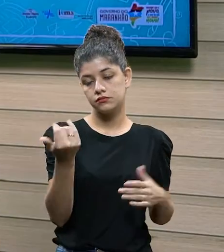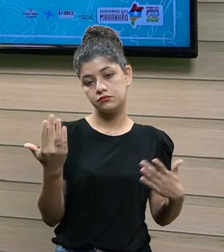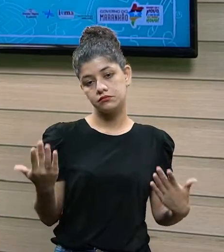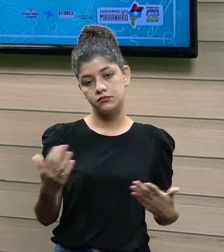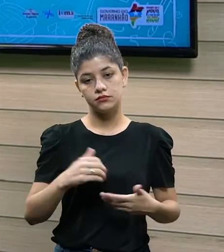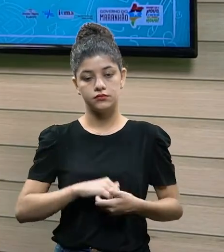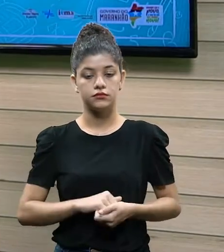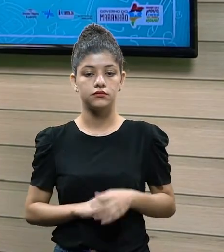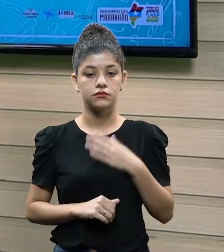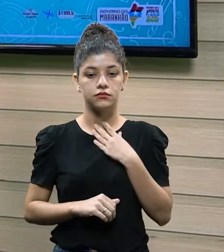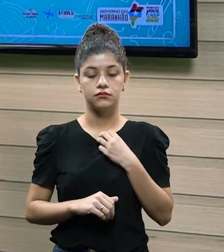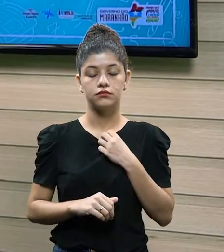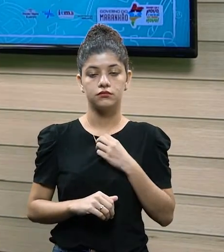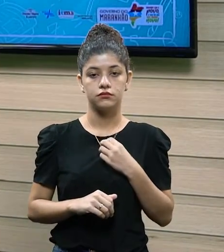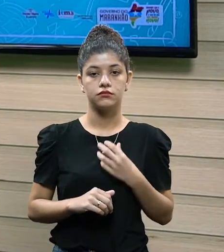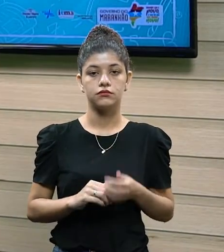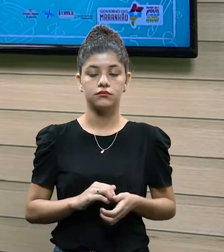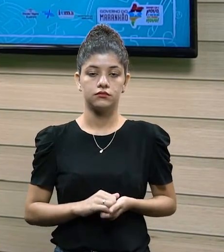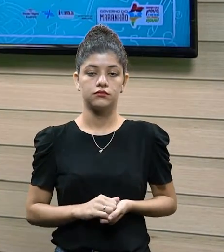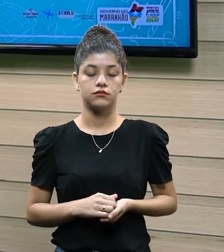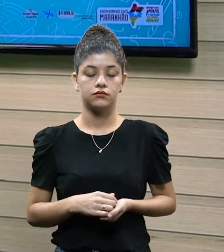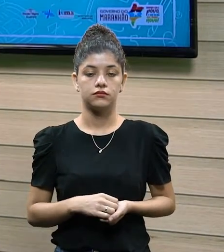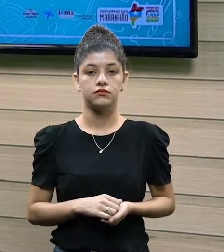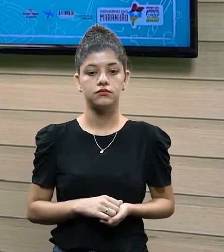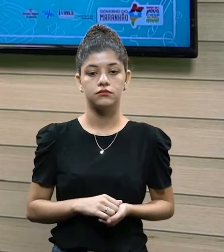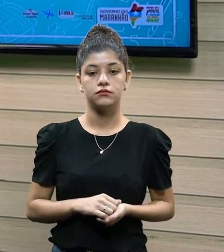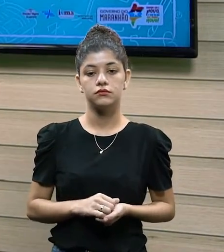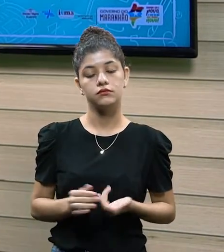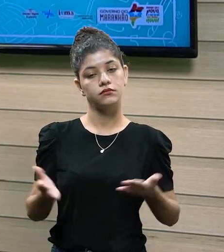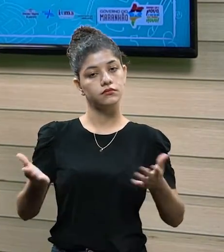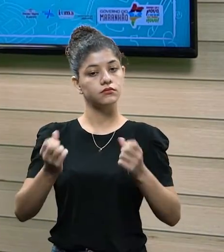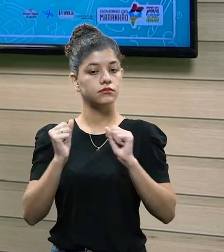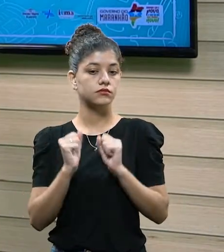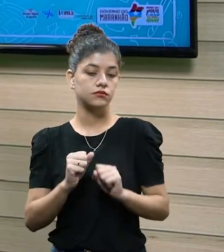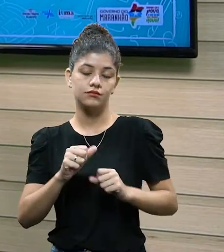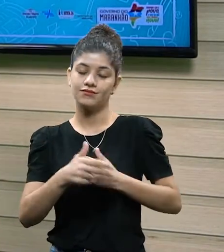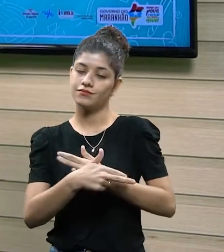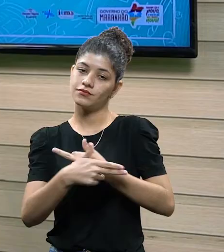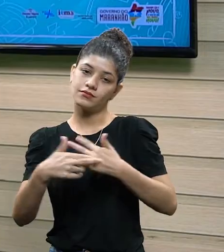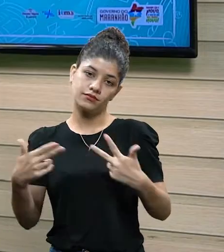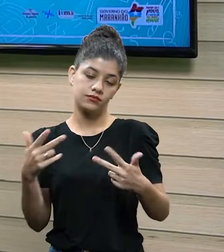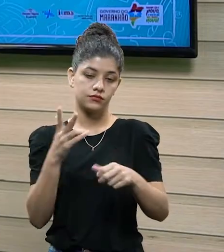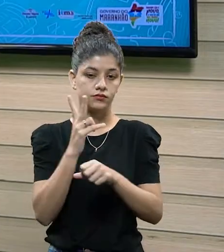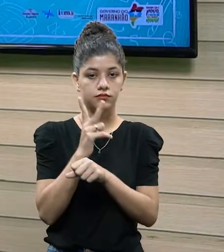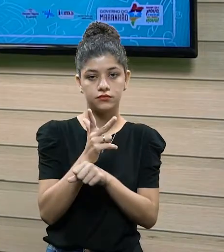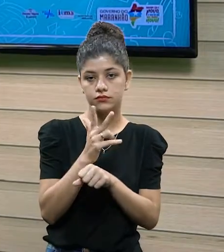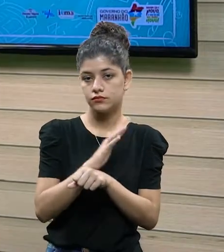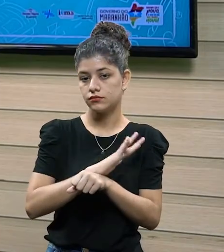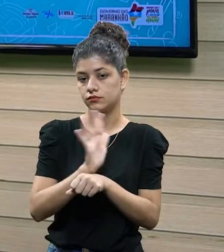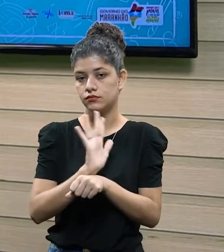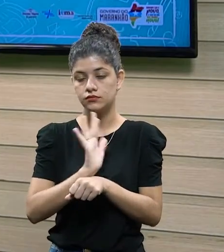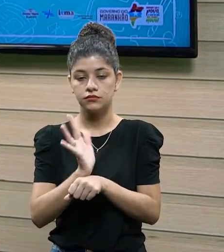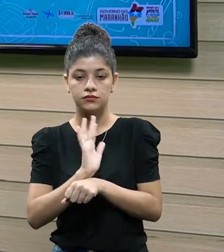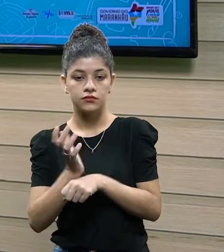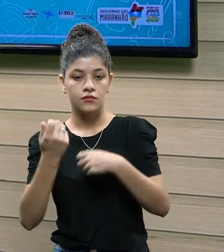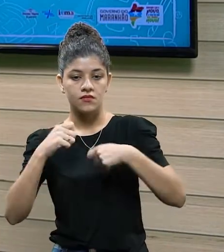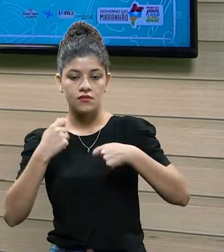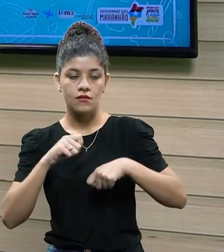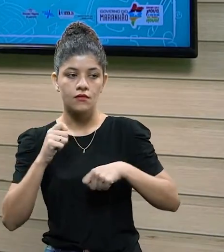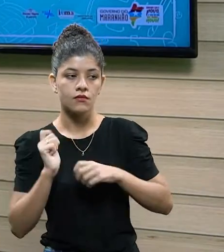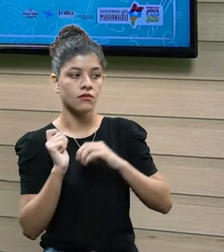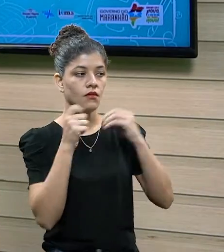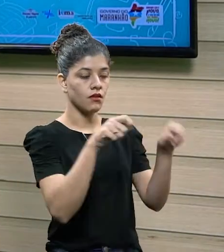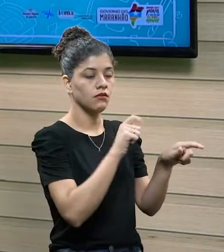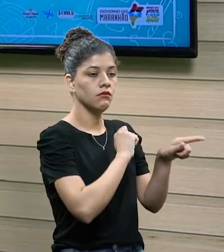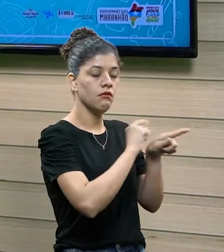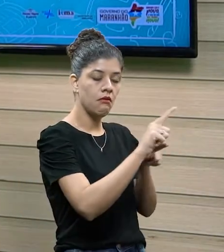meu Uber, meu Pop, meu 99. Isso é criatividade. Hoje eu posso assistir diversos filmes pelo Netflix, pelo Amazon, eu não preciso mais numa